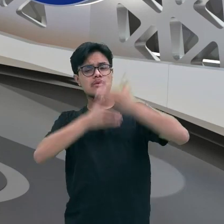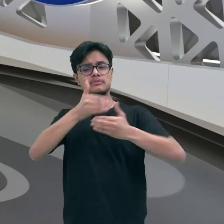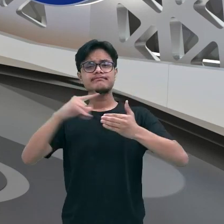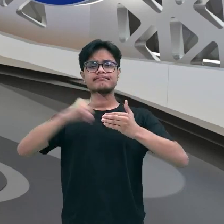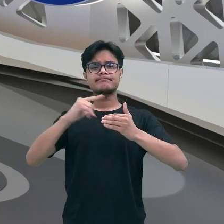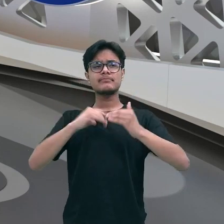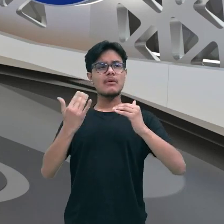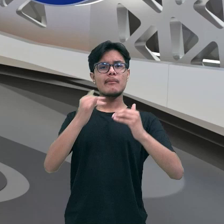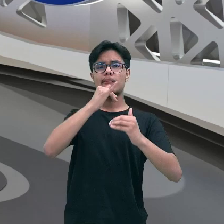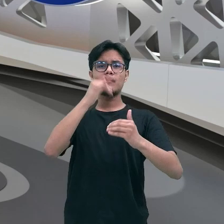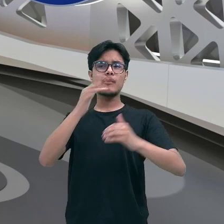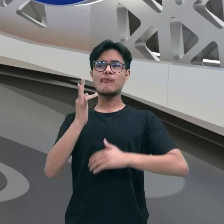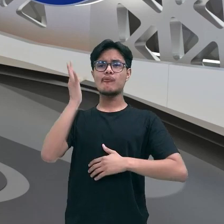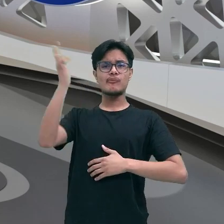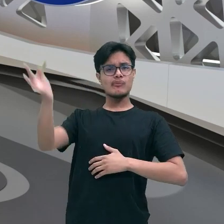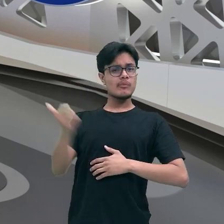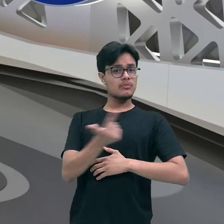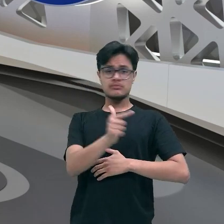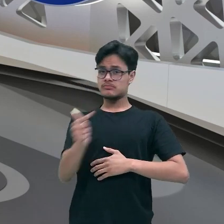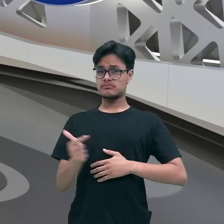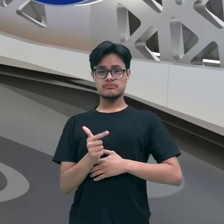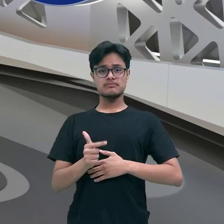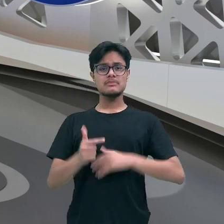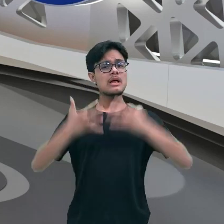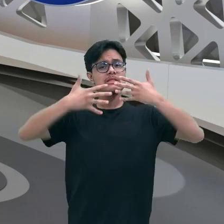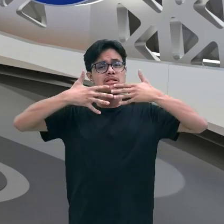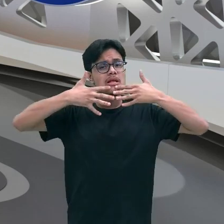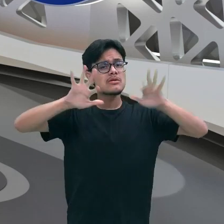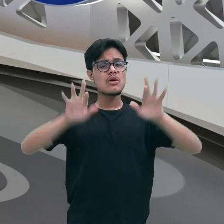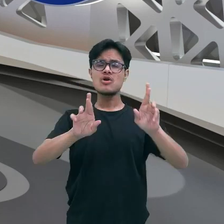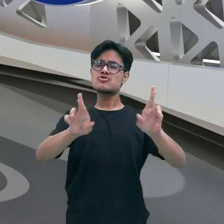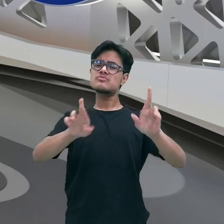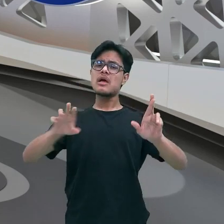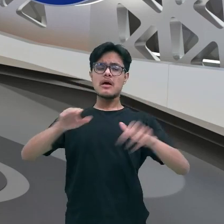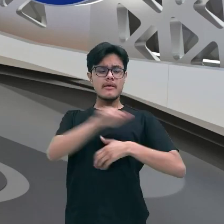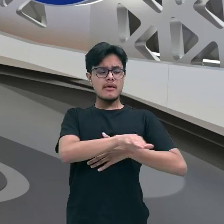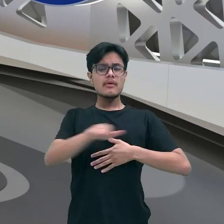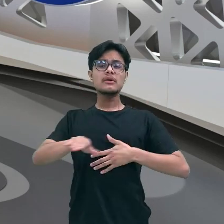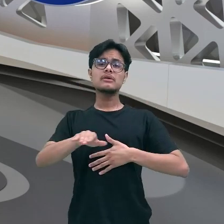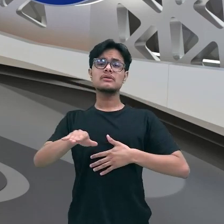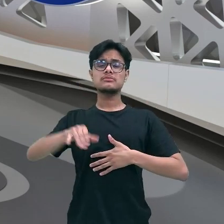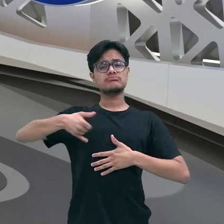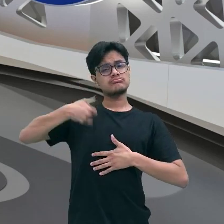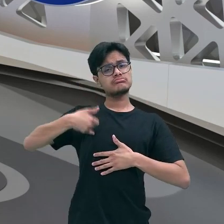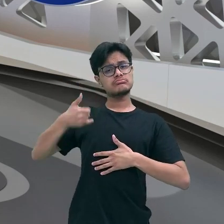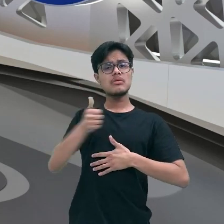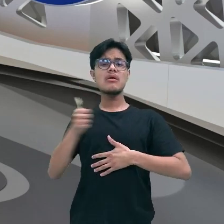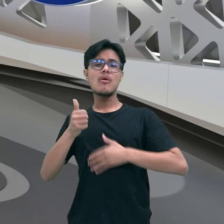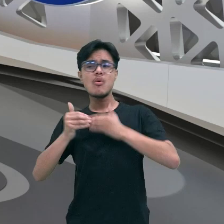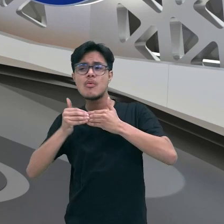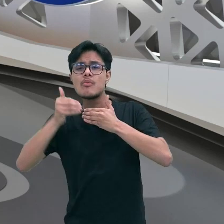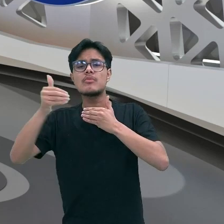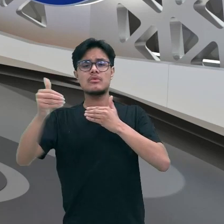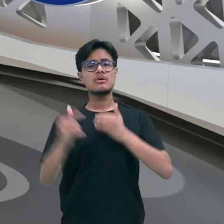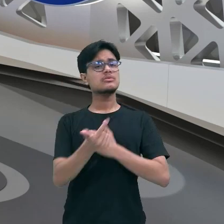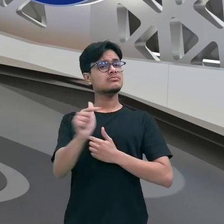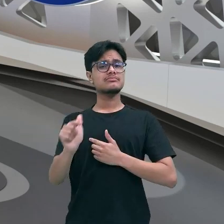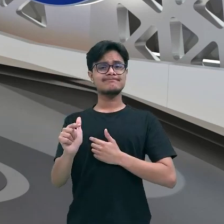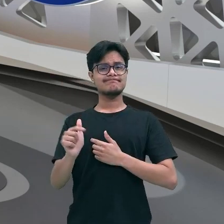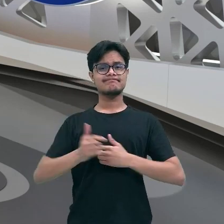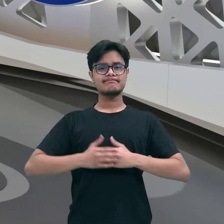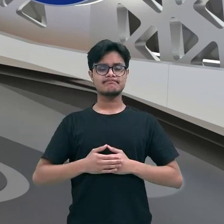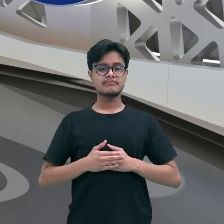interrompe ali aquilo que era o natural, aquilo que você esperava vivenciar e por qualquer motivo que possa ter existido não